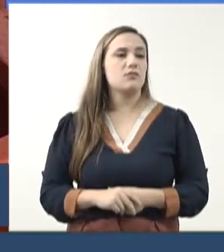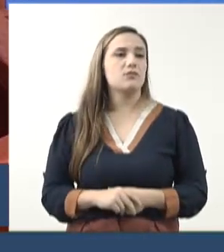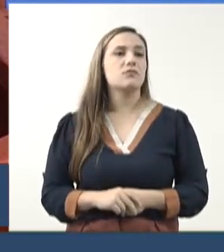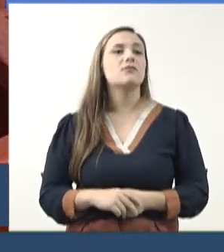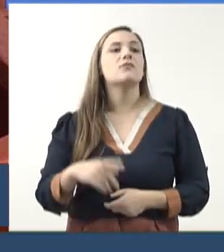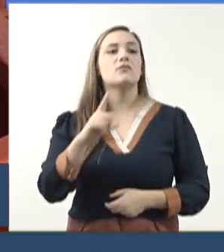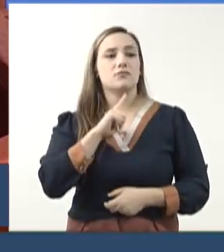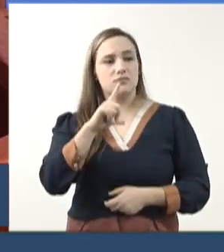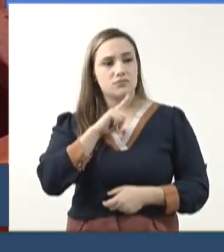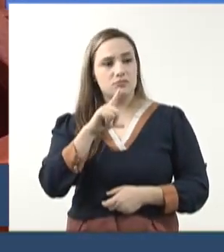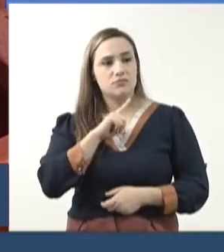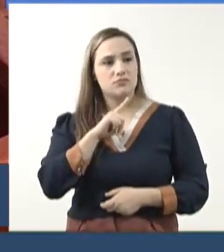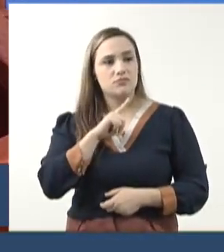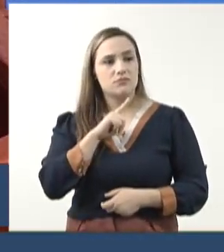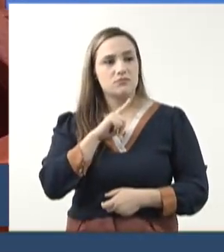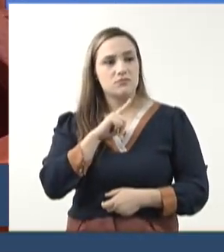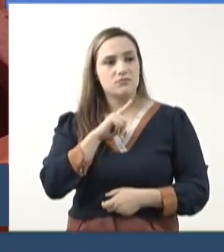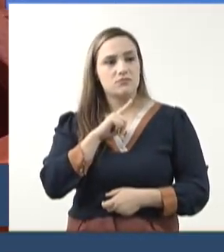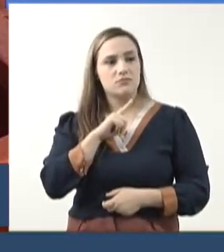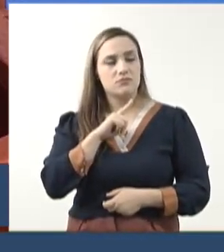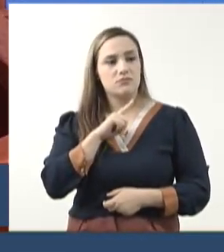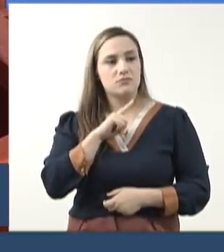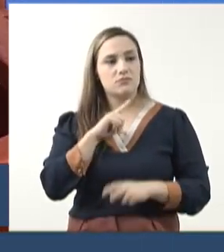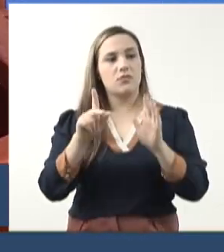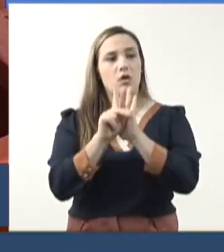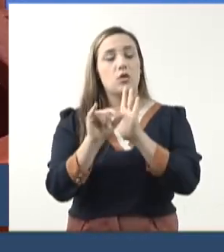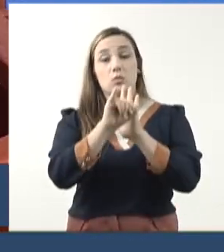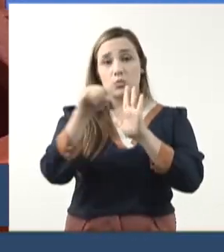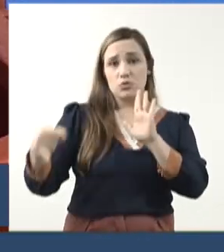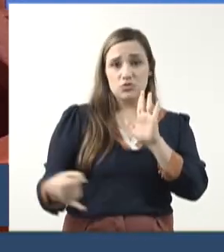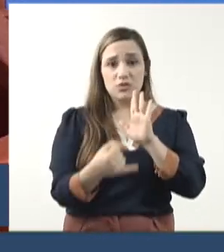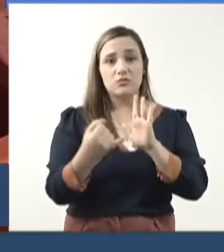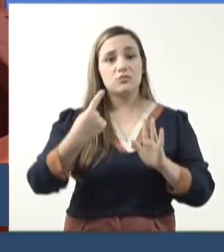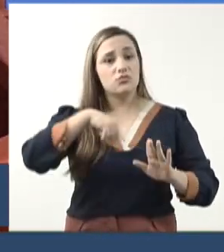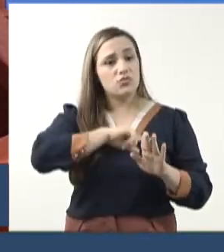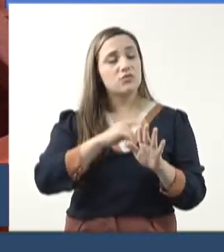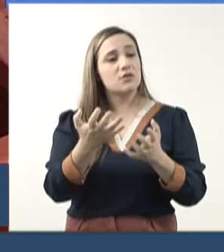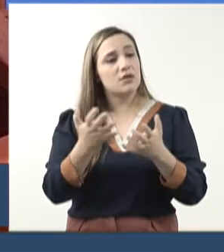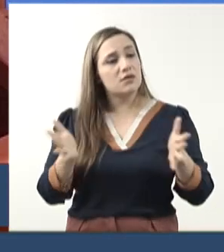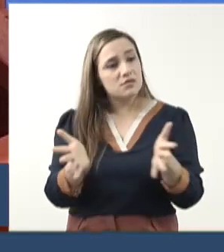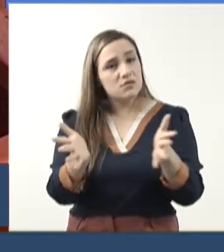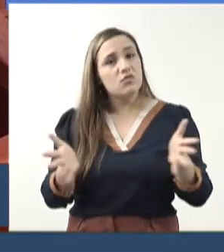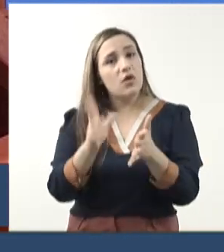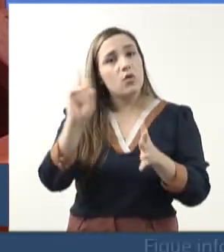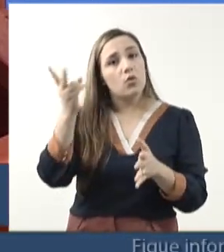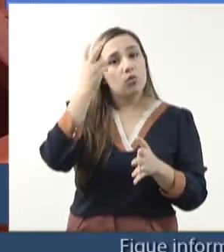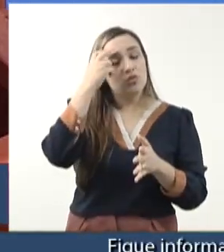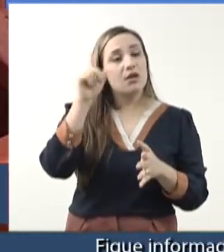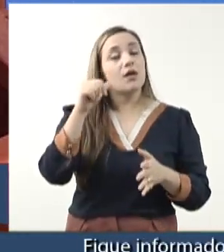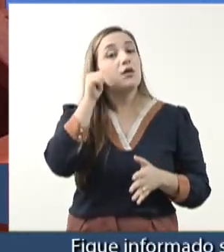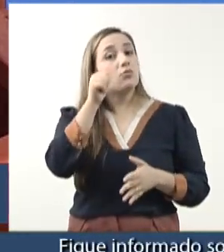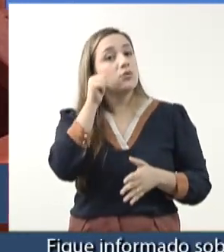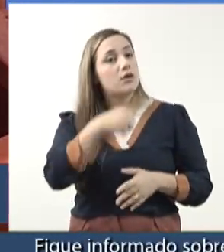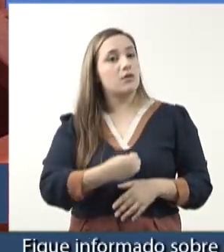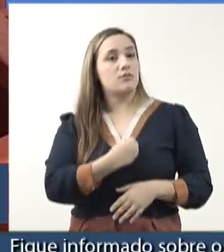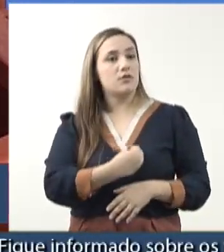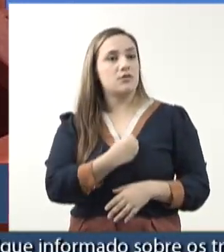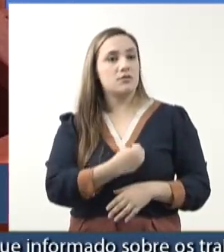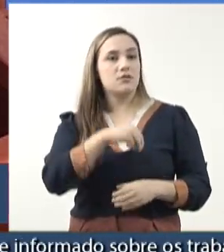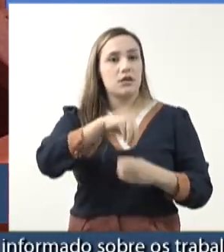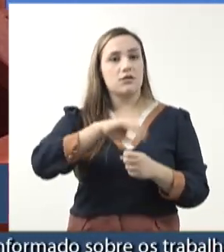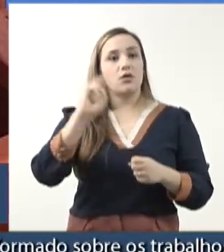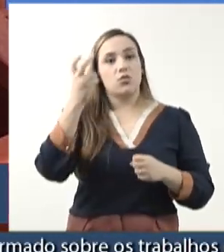projeto, um projeto que a gente quer incentivar a cultura e a participação das mulheres na